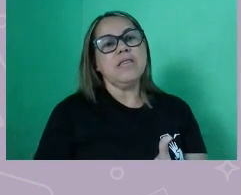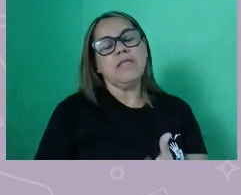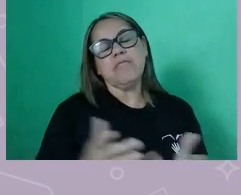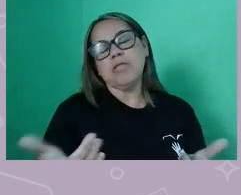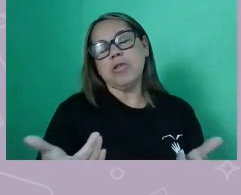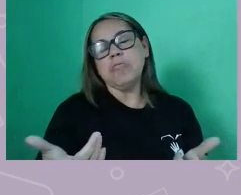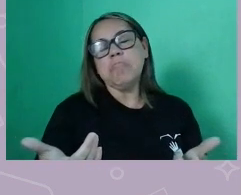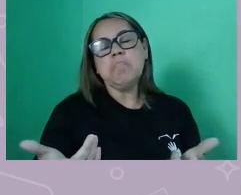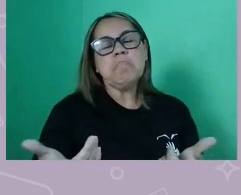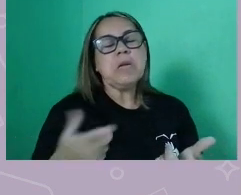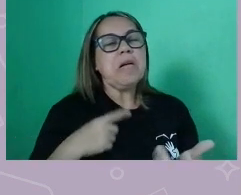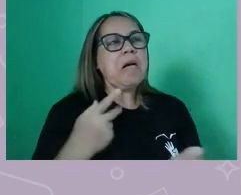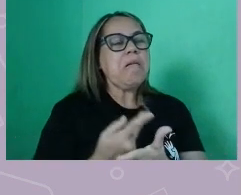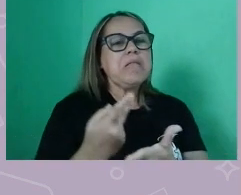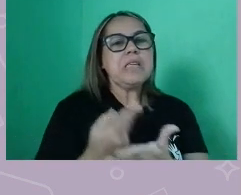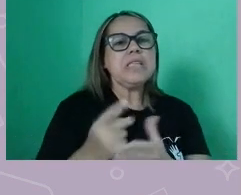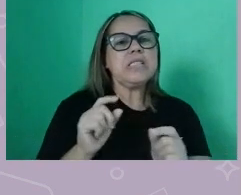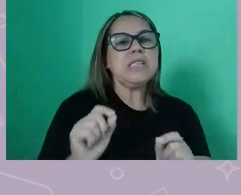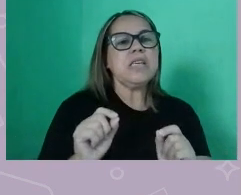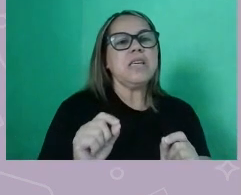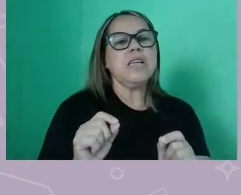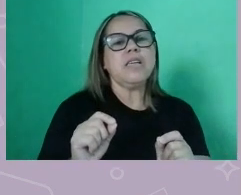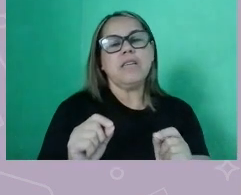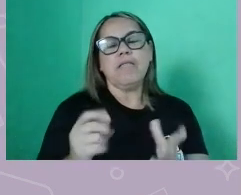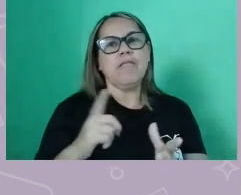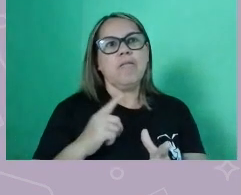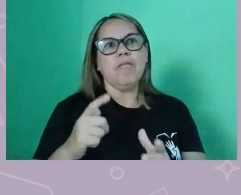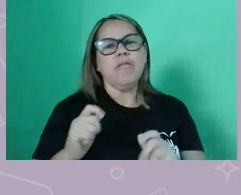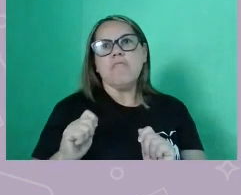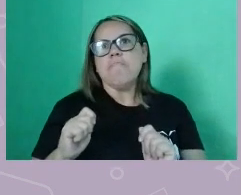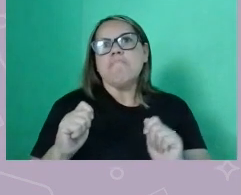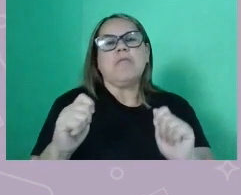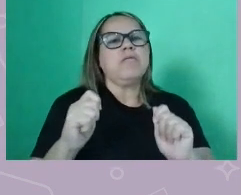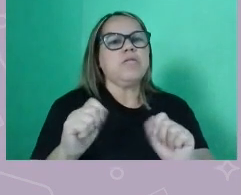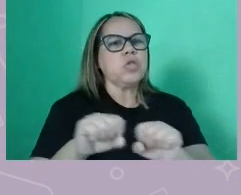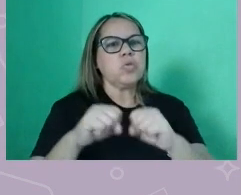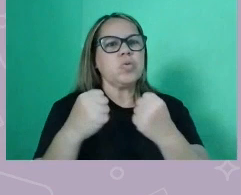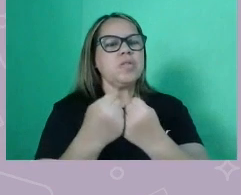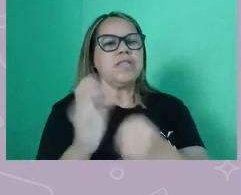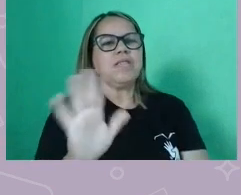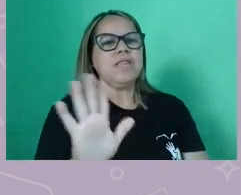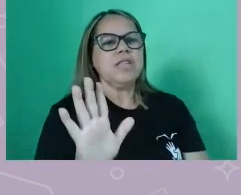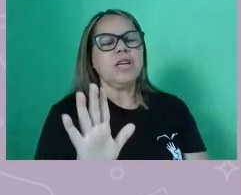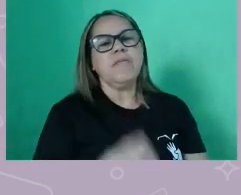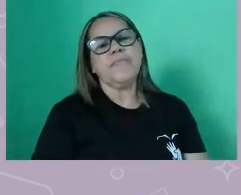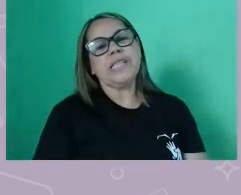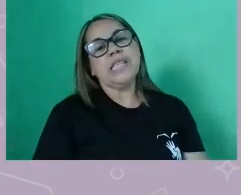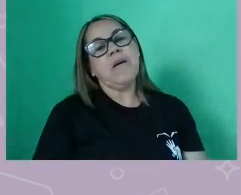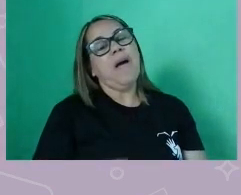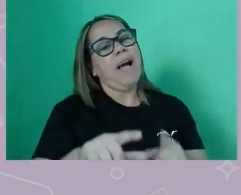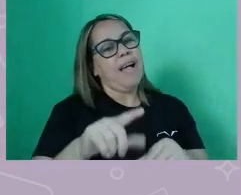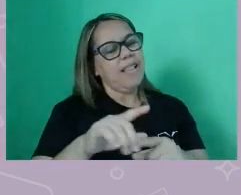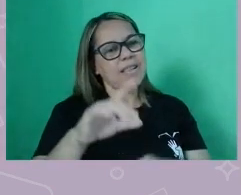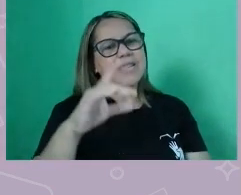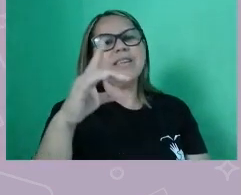pouco havia mobilidade social beleza? então a letra D também tá